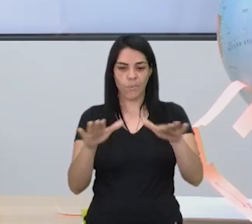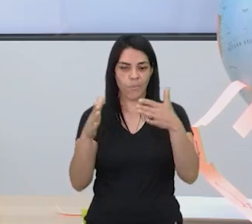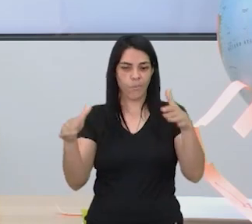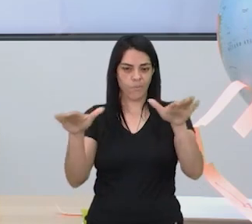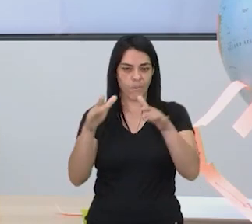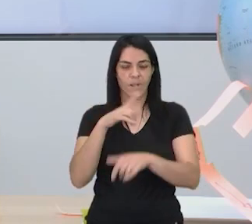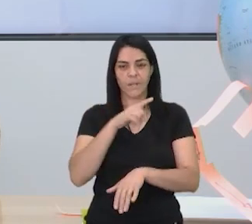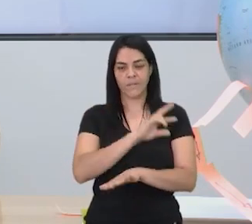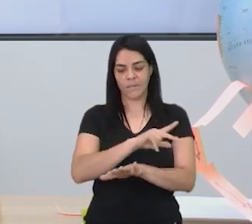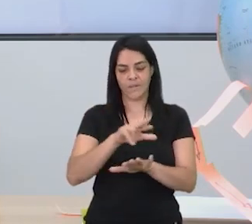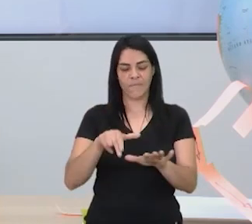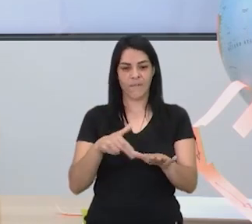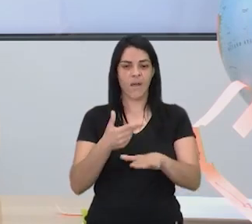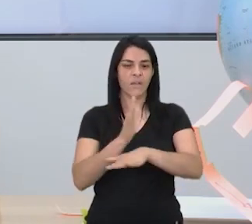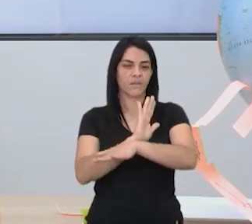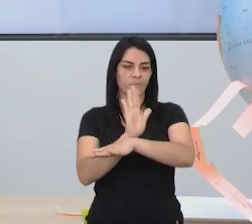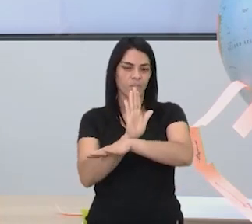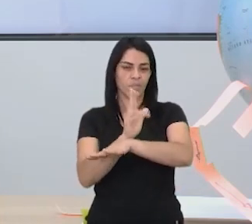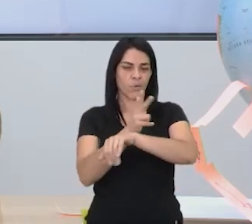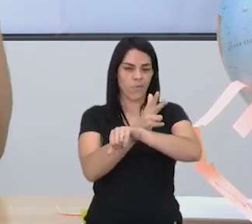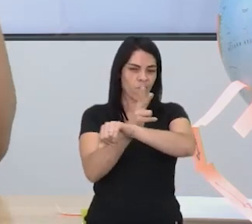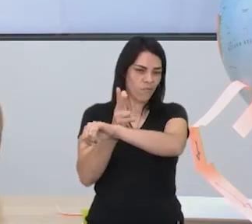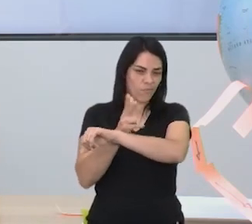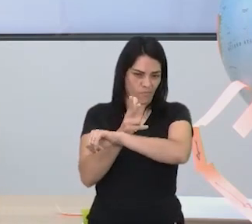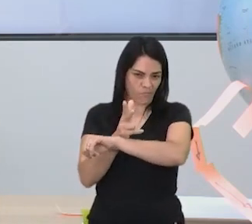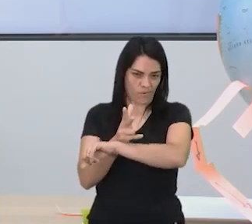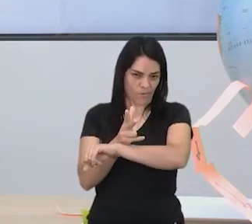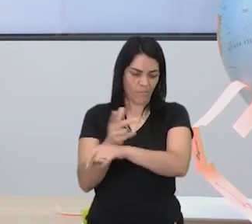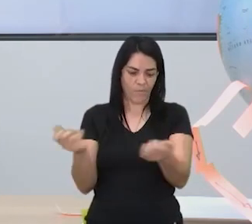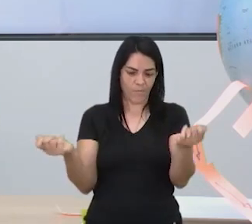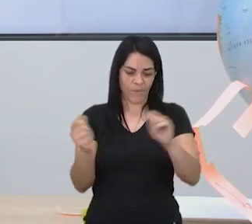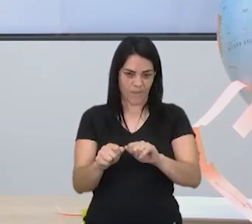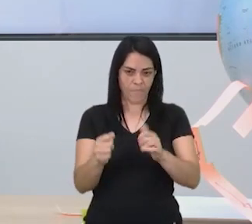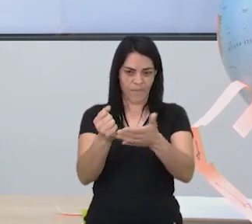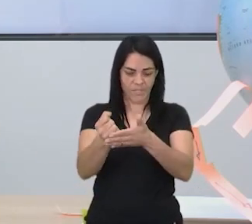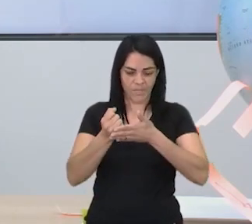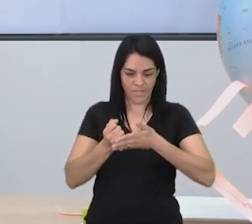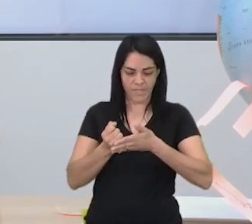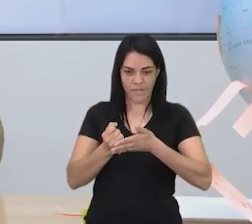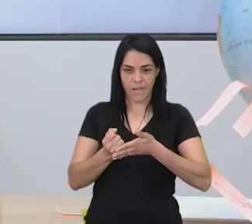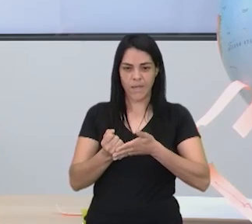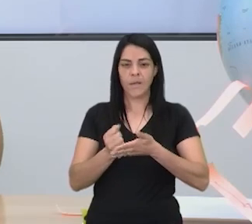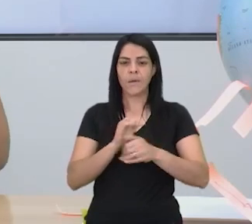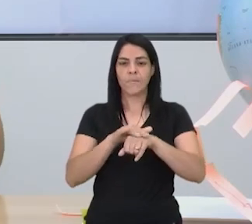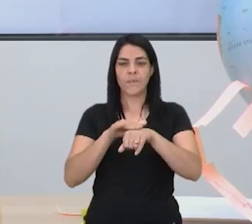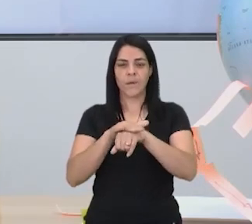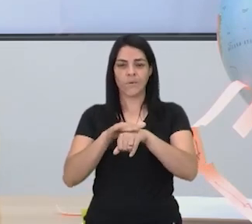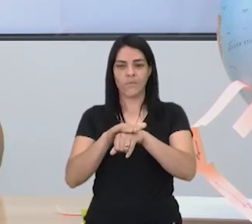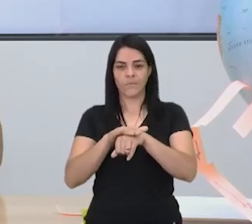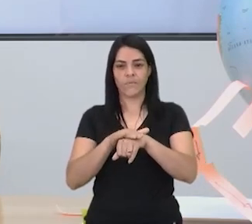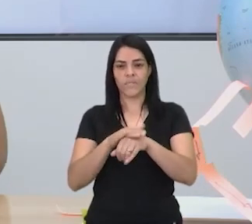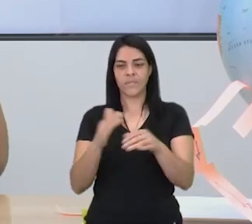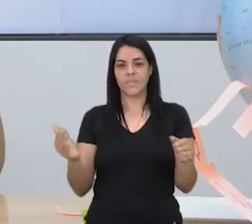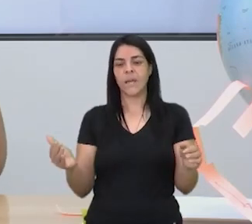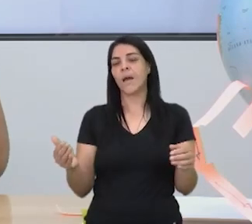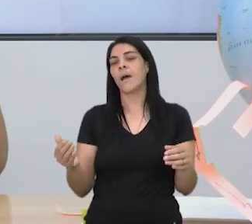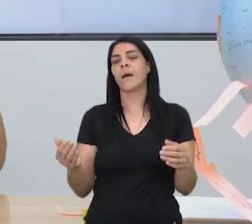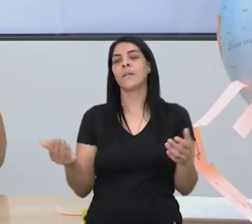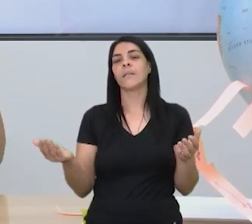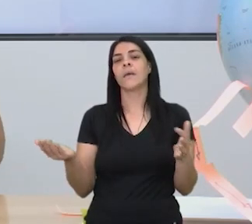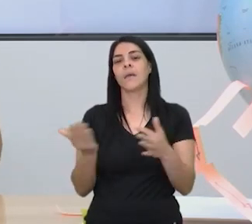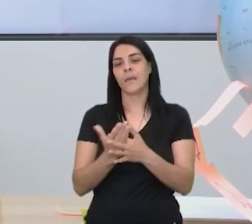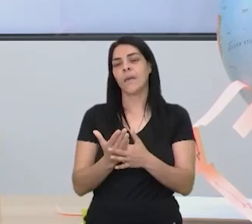tem vários filmes, vídeos que vocês podem trazer também para conversar aí entre vocês na sala de